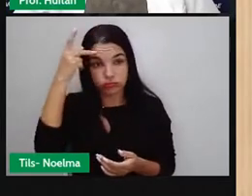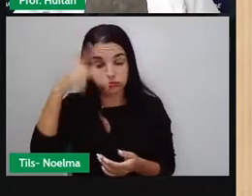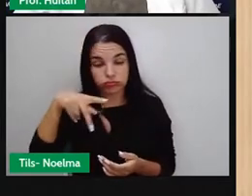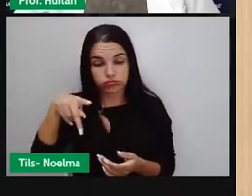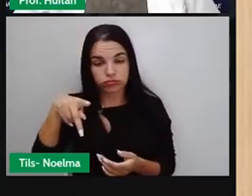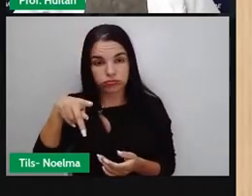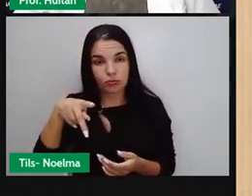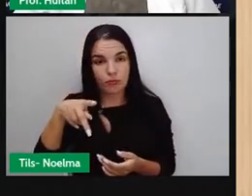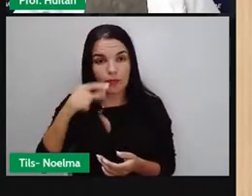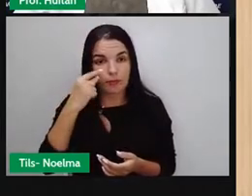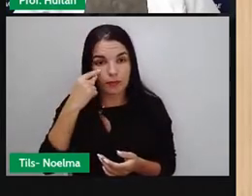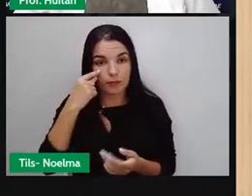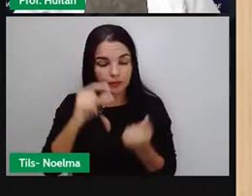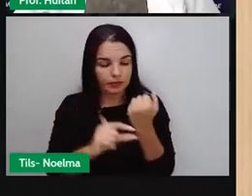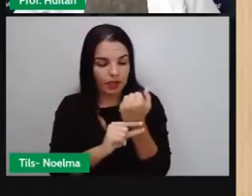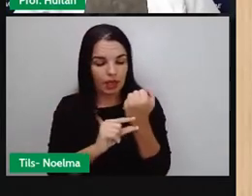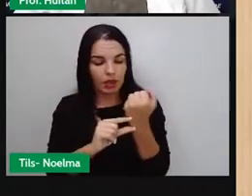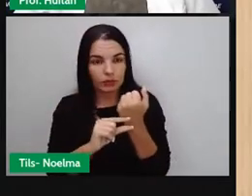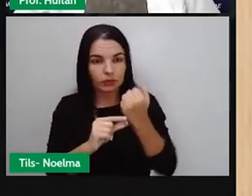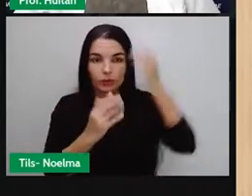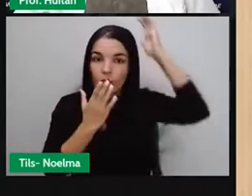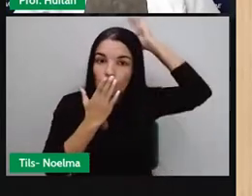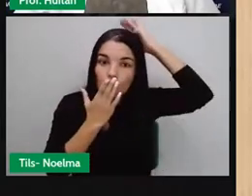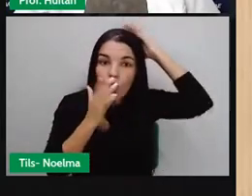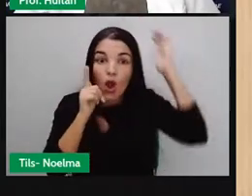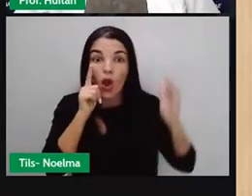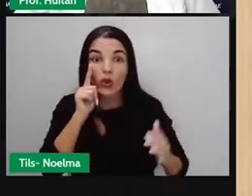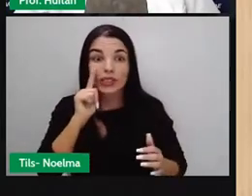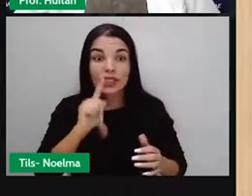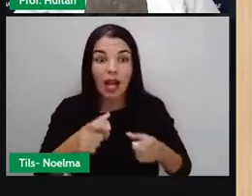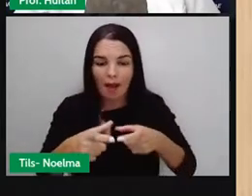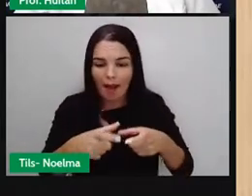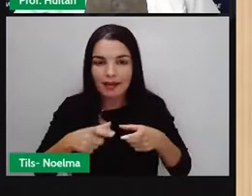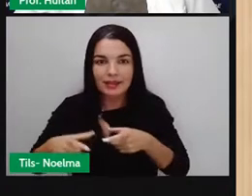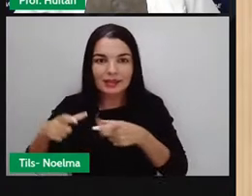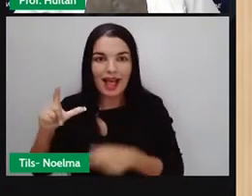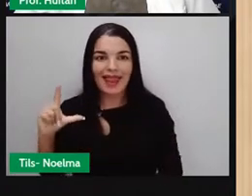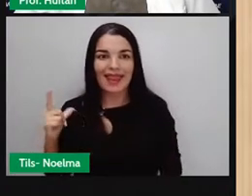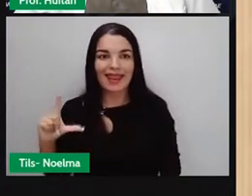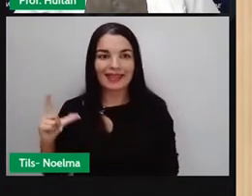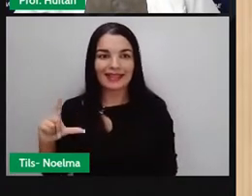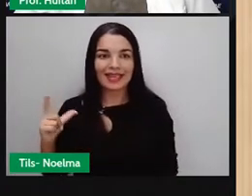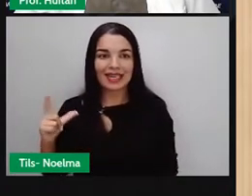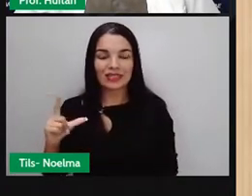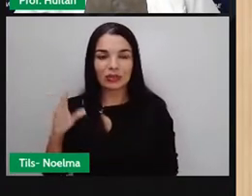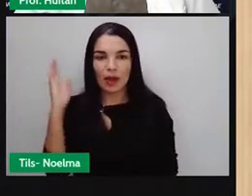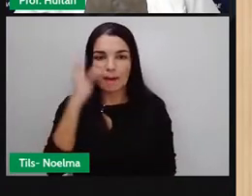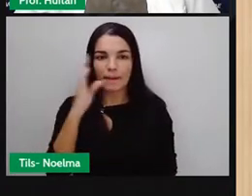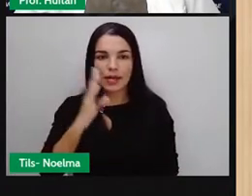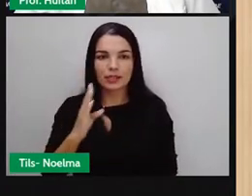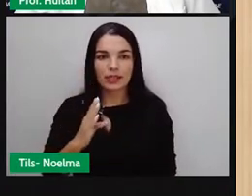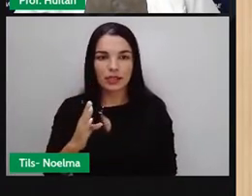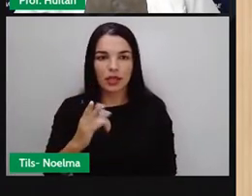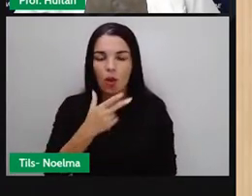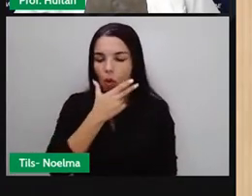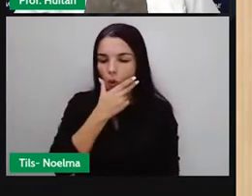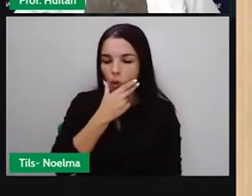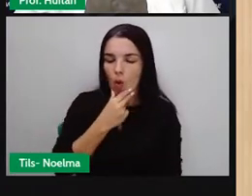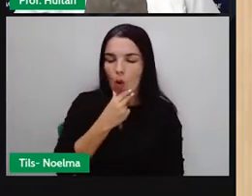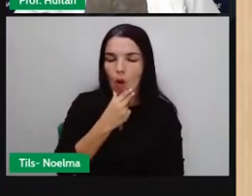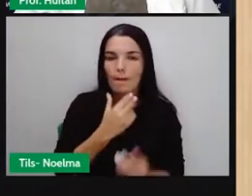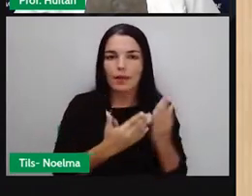escrevem. Autores indígenas conquistam espaço na literatura brasileira. Os veteranos Ailton